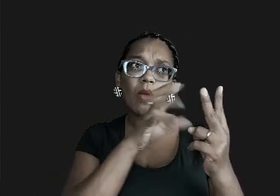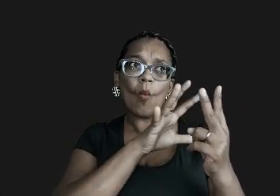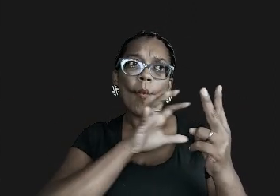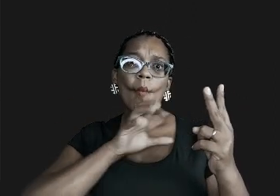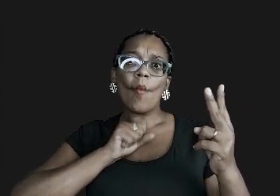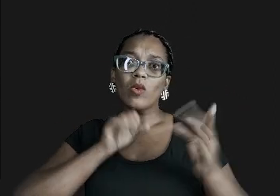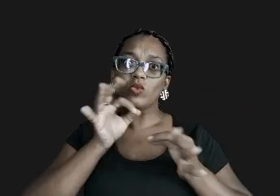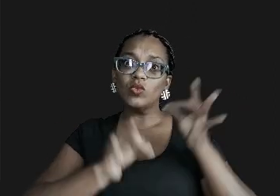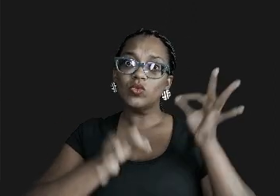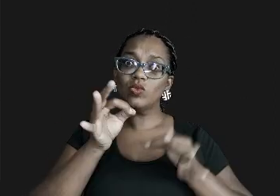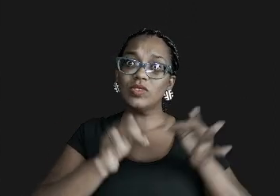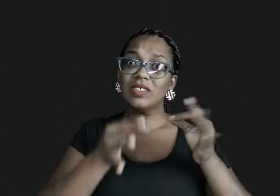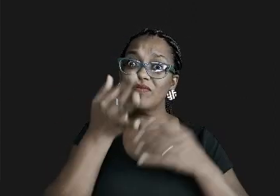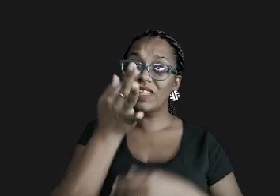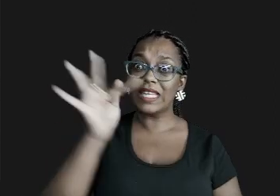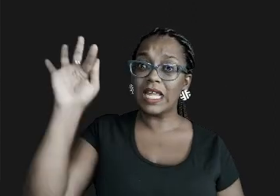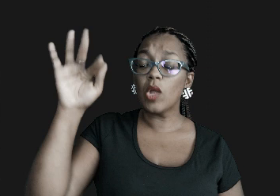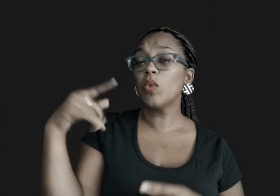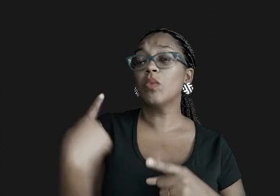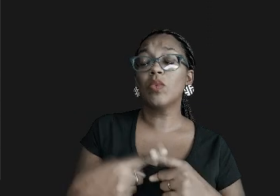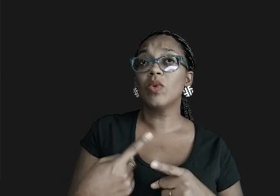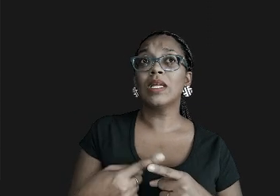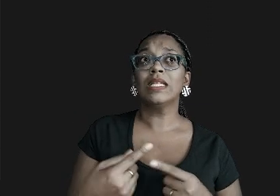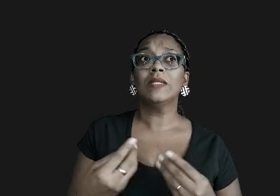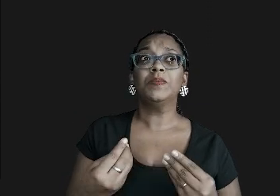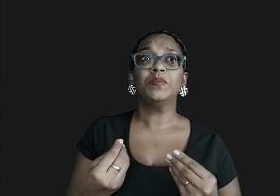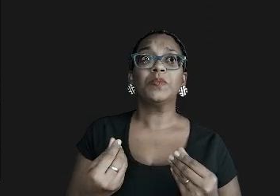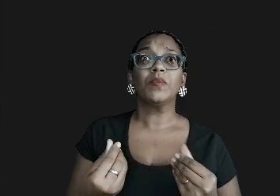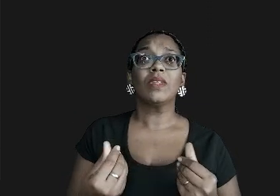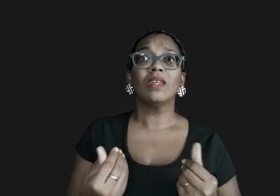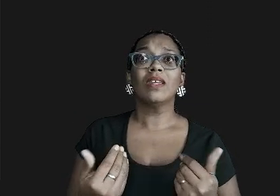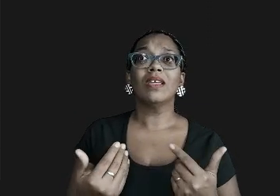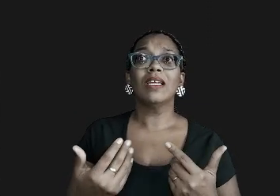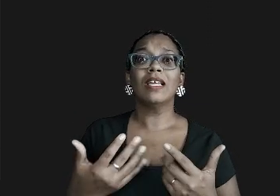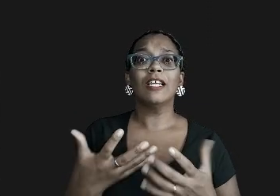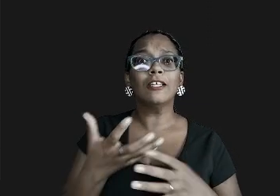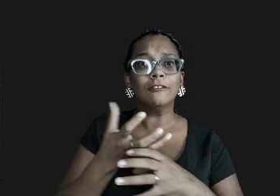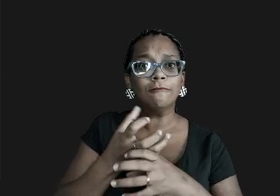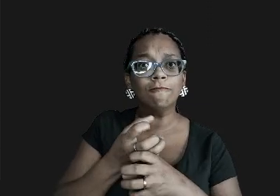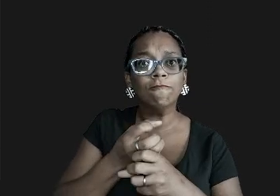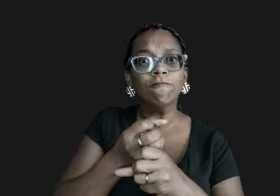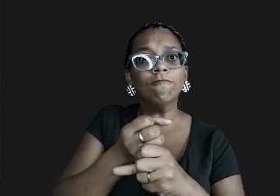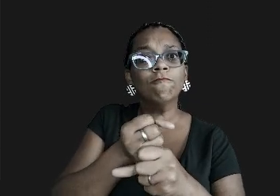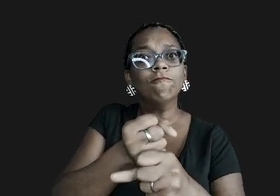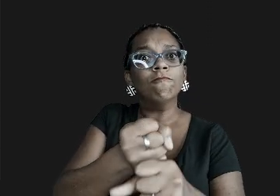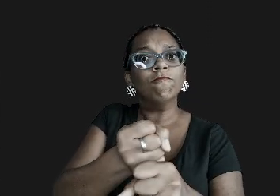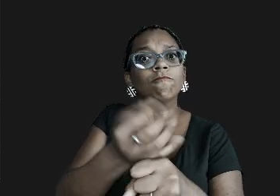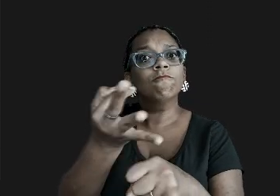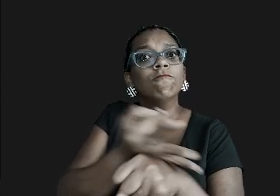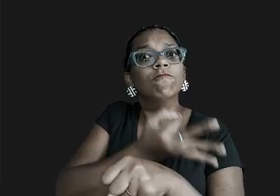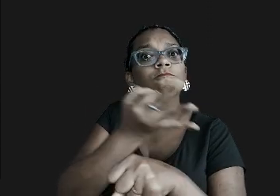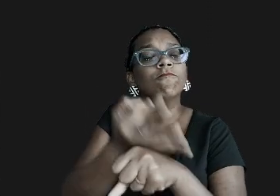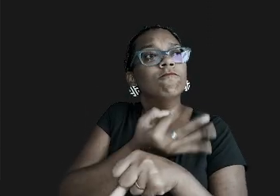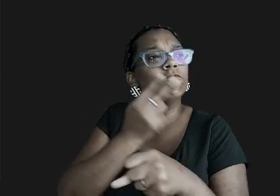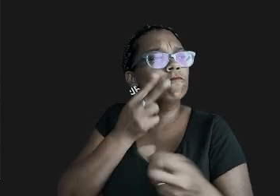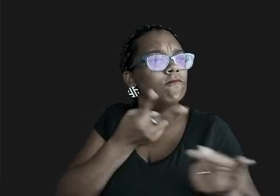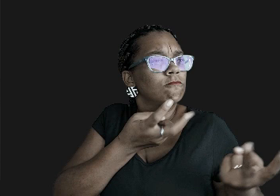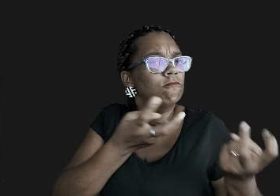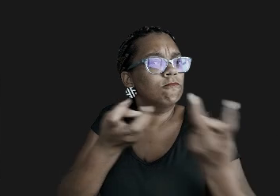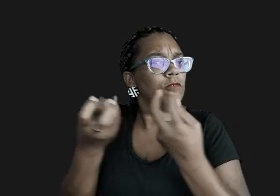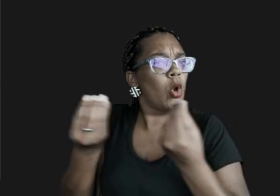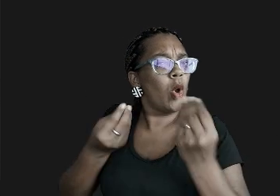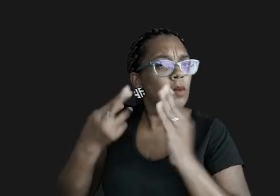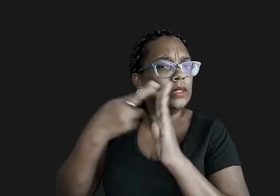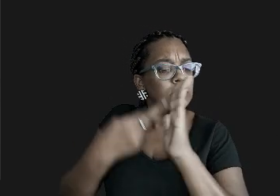da Justiça Federal no sentido de apertar o torniquete verificar de que maneira que essas